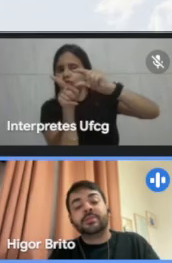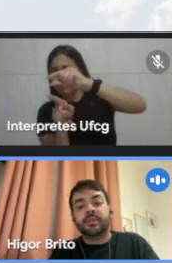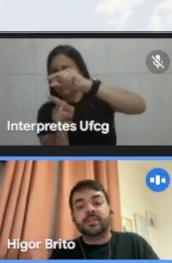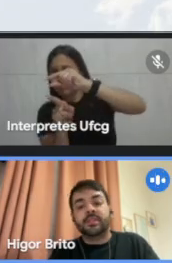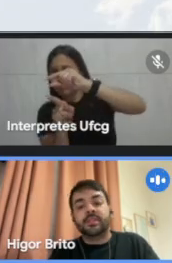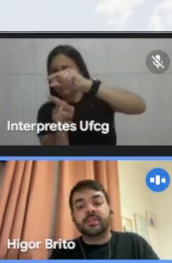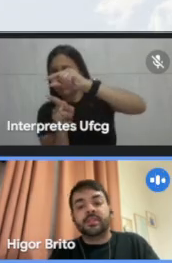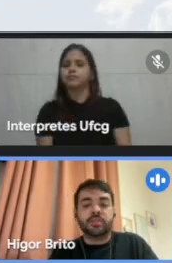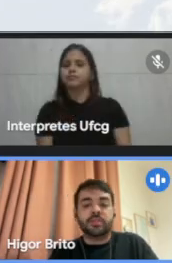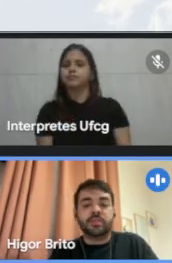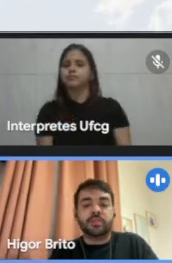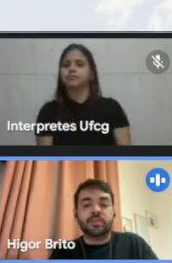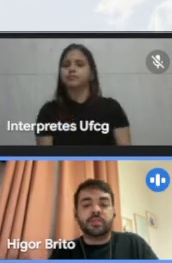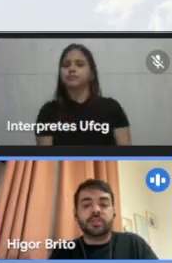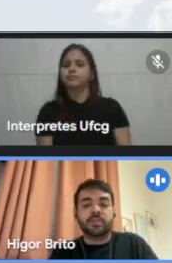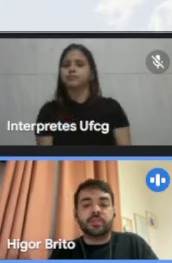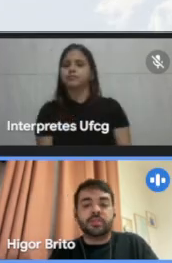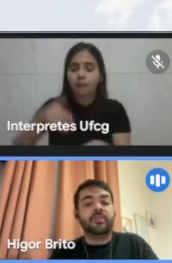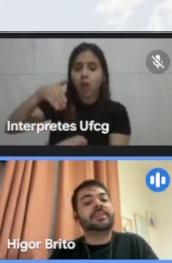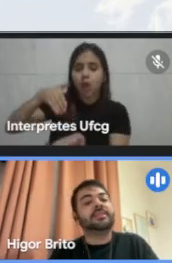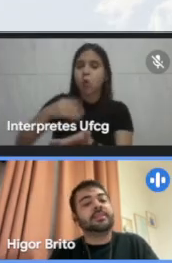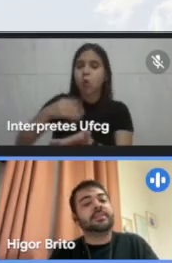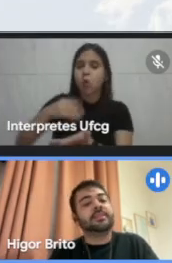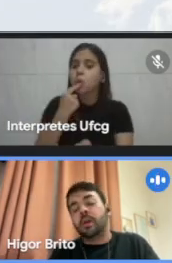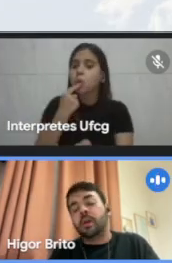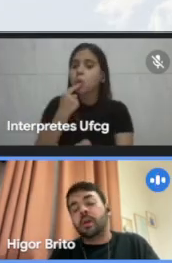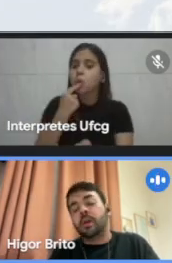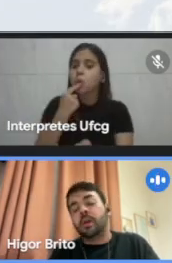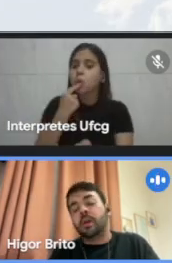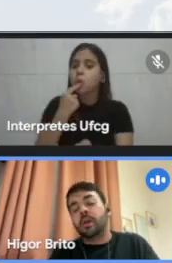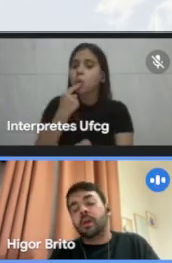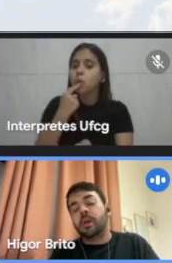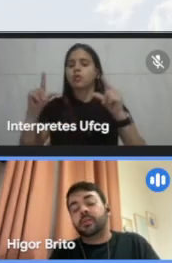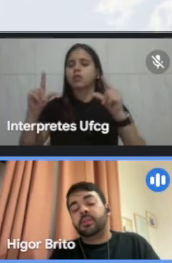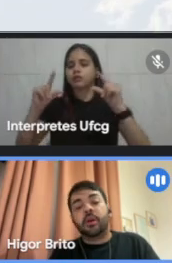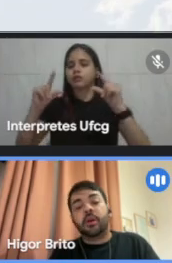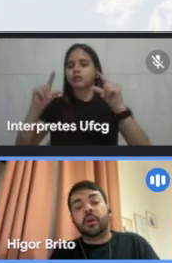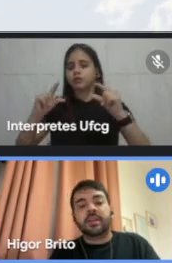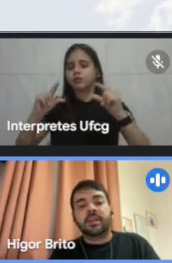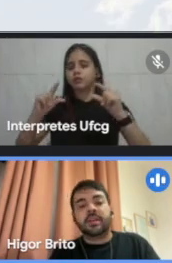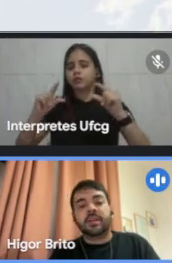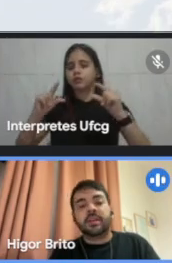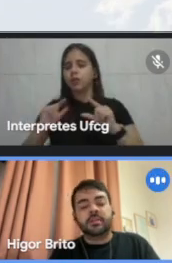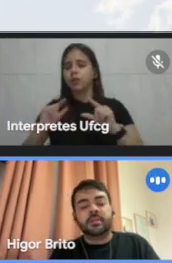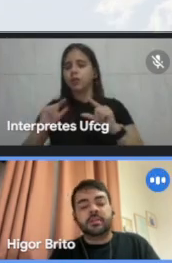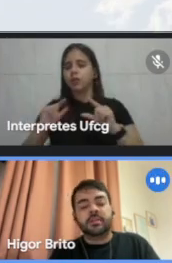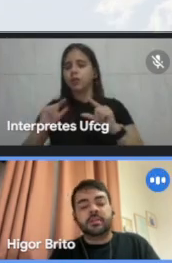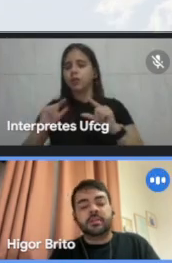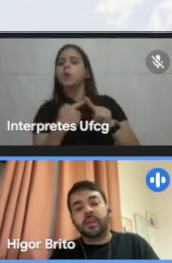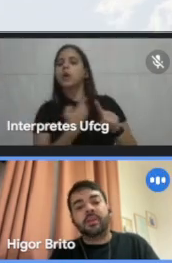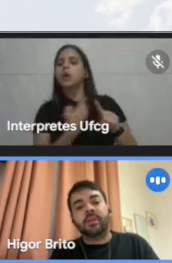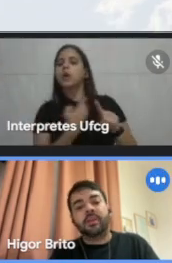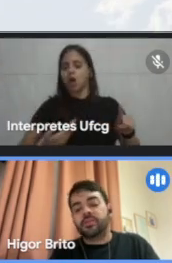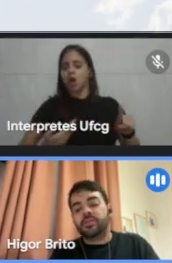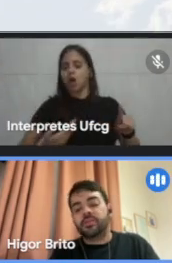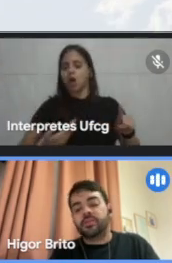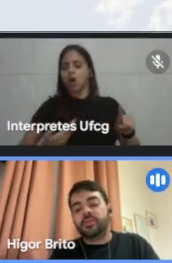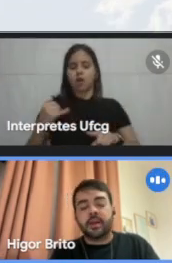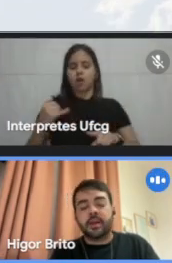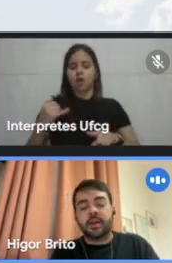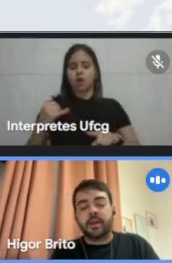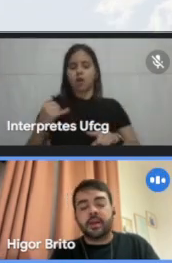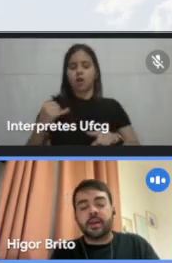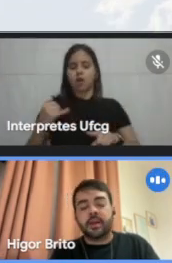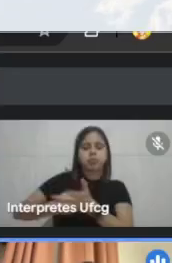porque é justamente esse esforço que a prefeitura ela vem fazendo para tornar algumas áreas mais verdes. Então, a gente tem vários projetos